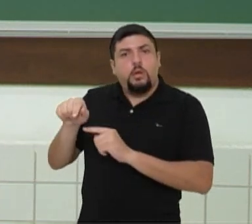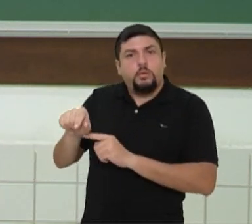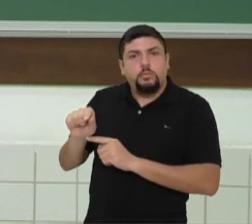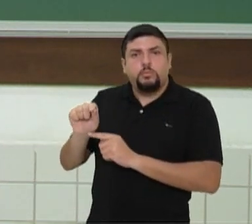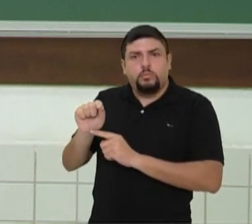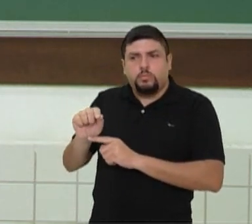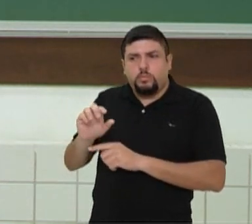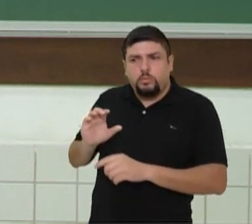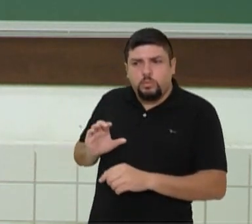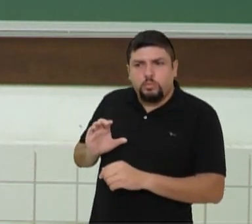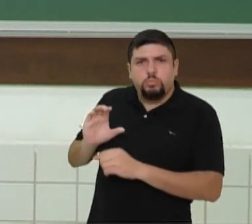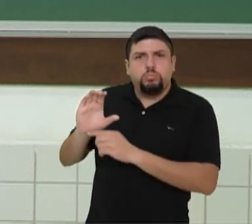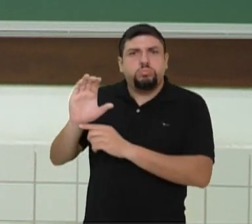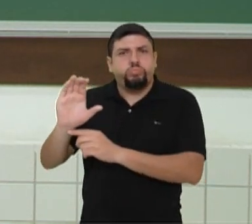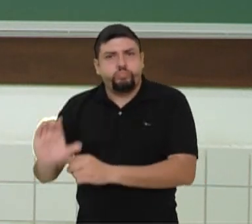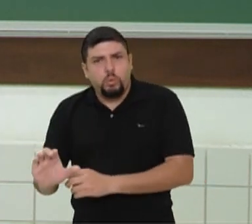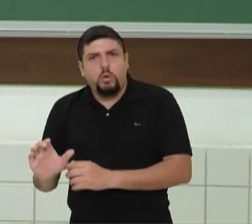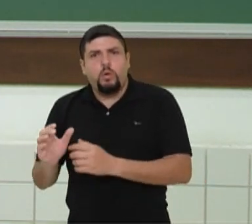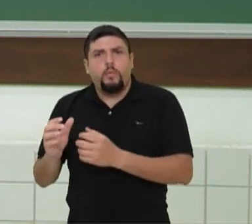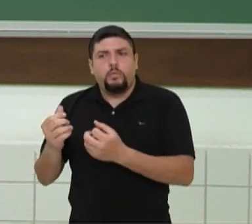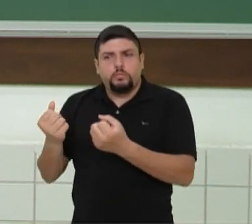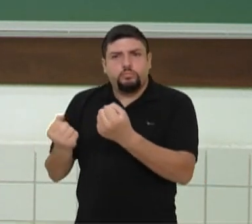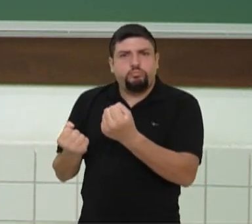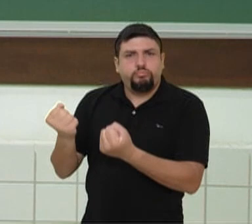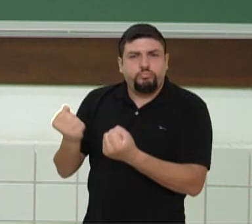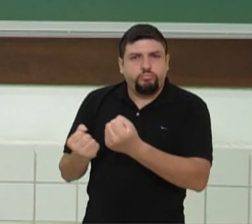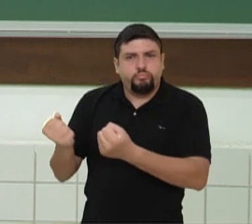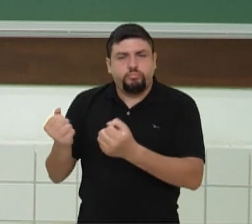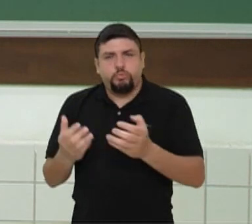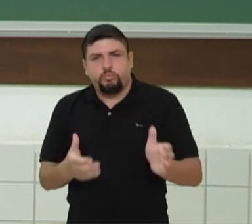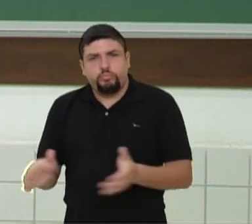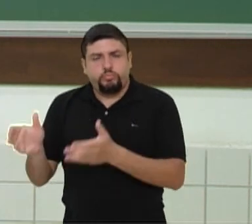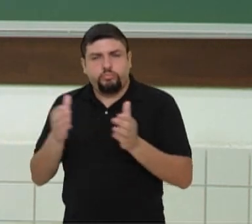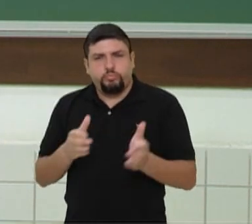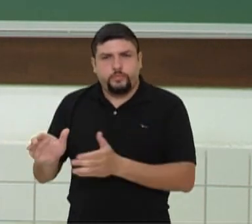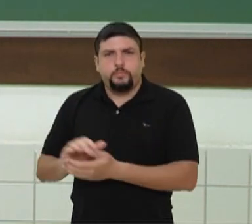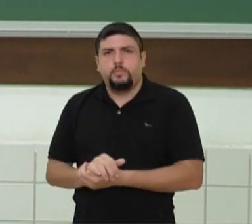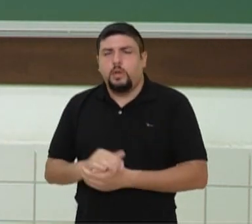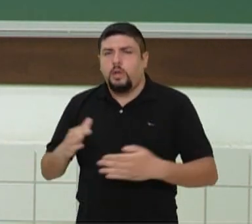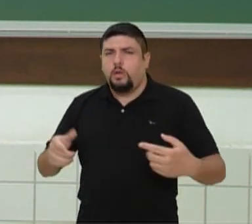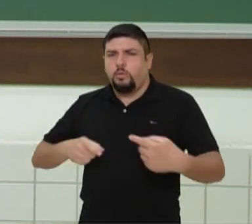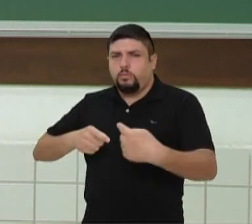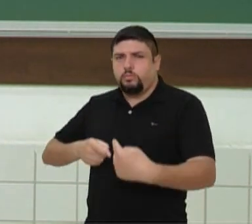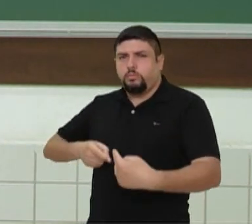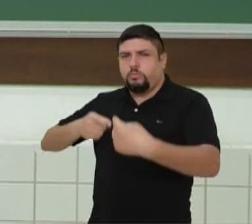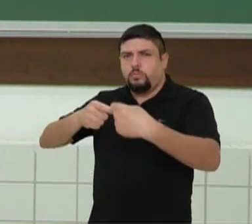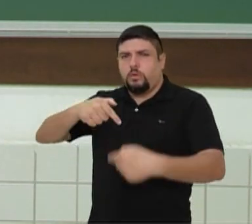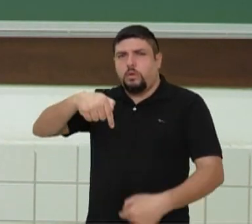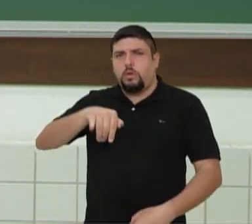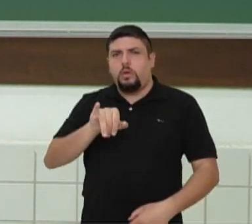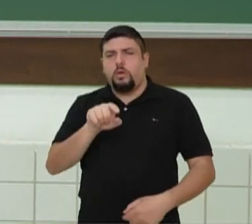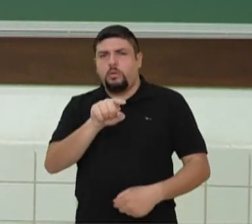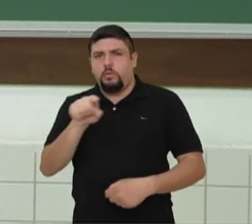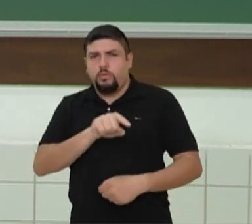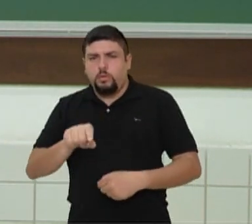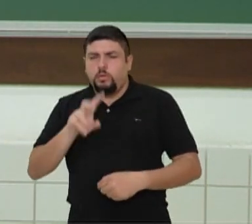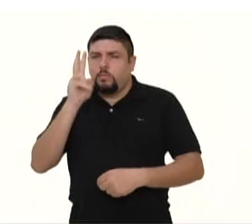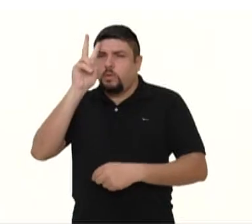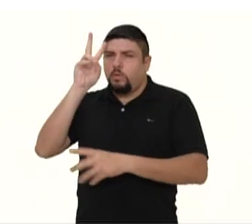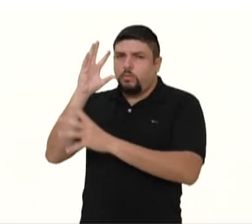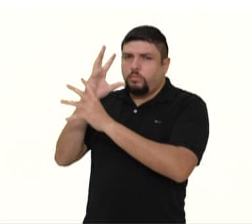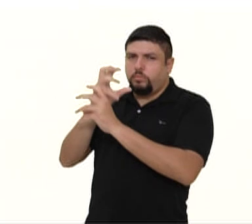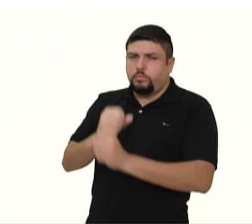em especial aí na indústria automobilística, ok? Vamos fazer um quiz para a gente revisar esses nossos